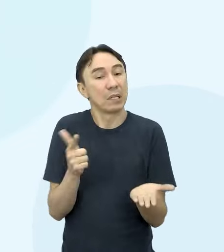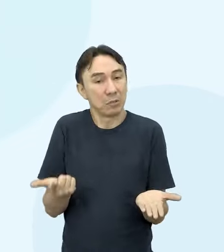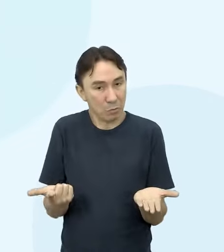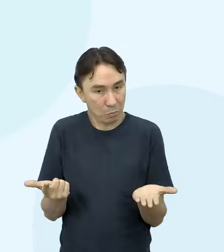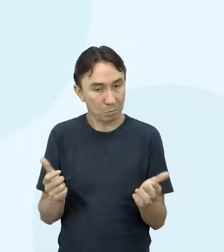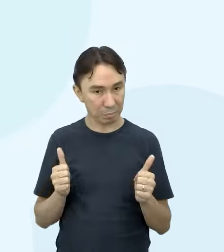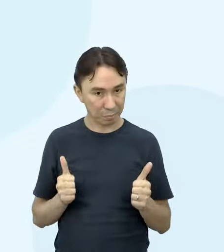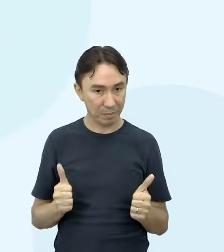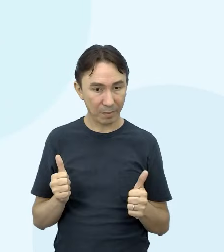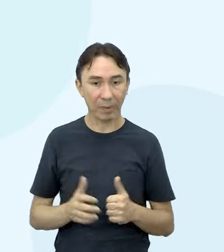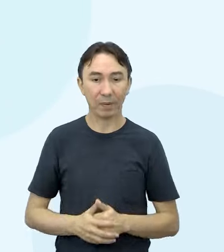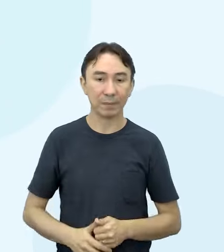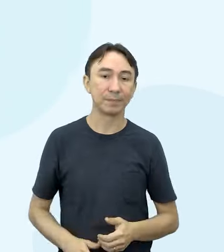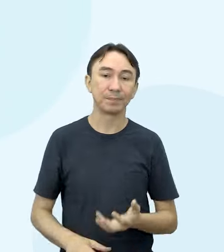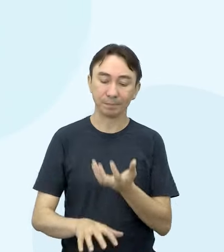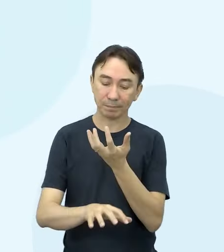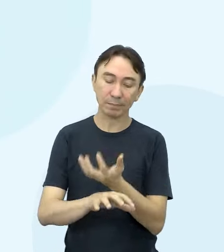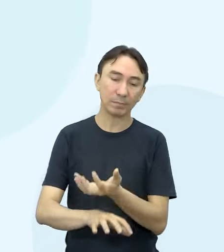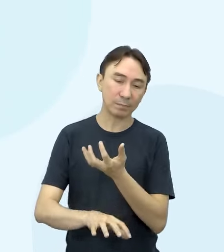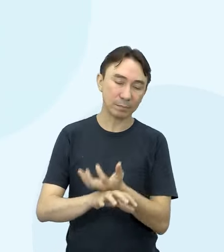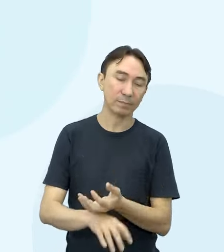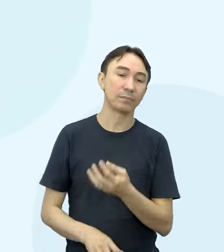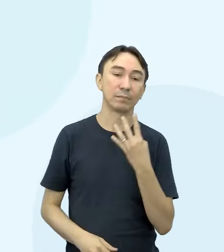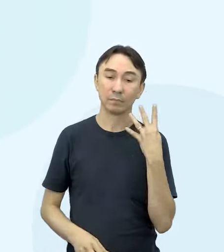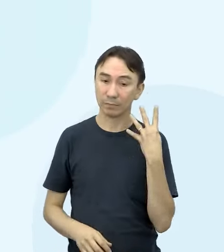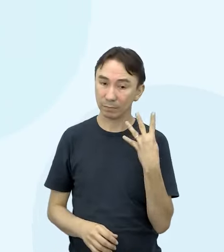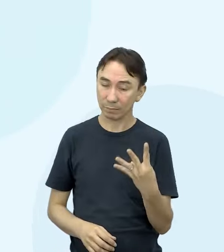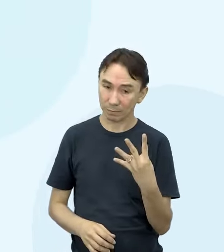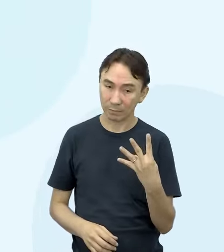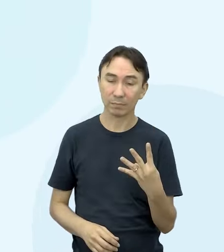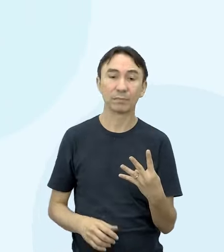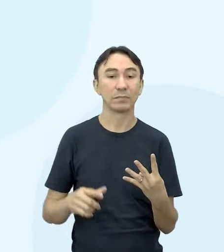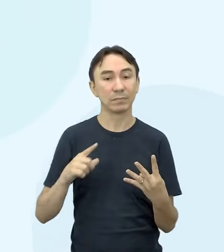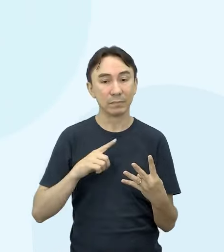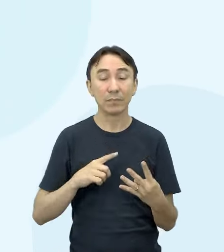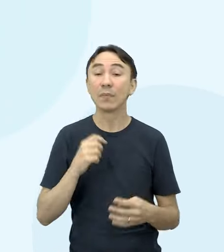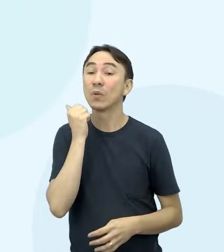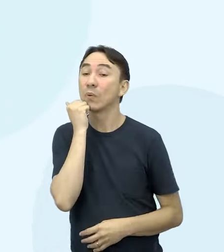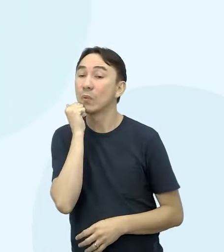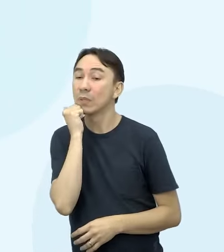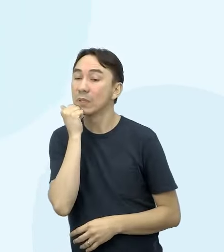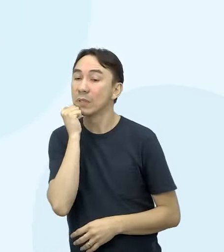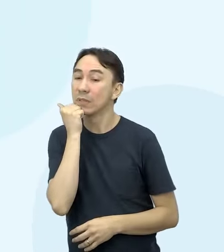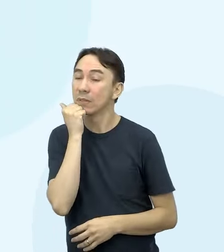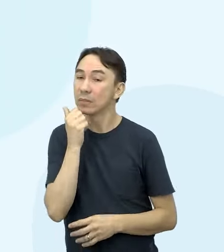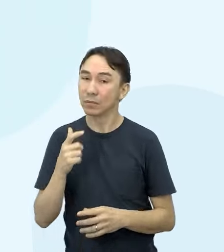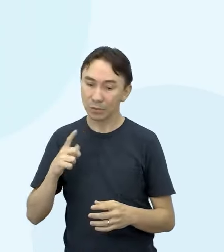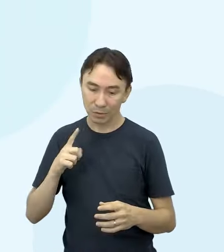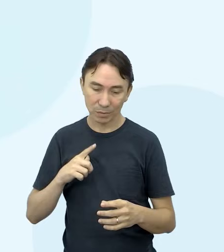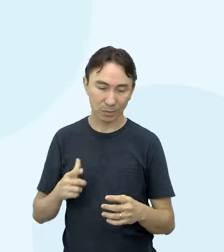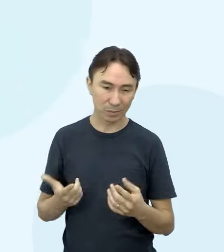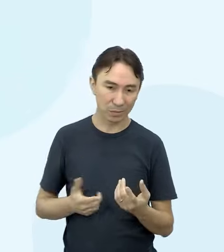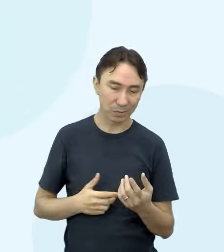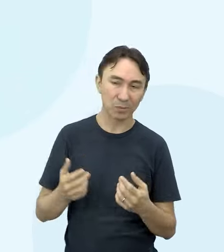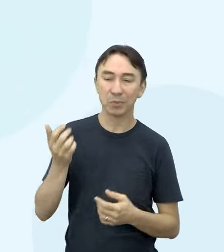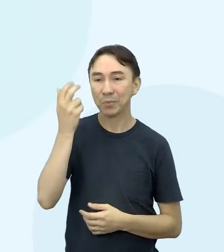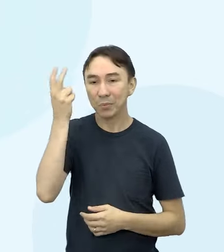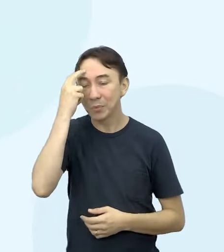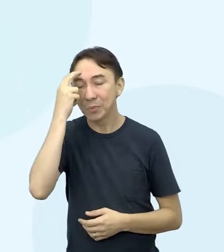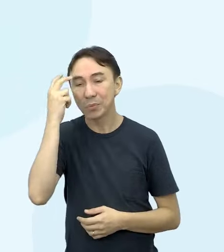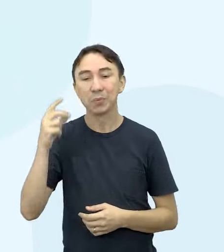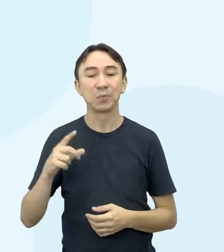4, né? Então, a partir do conceito científico de cultura, a compreensão dos processos de formulação de problemas,